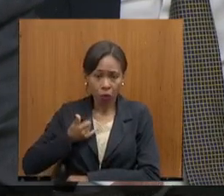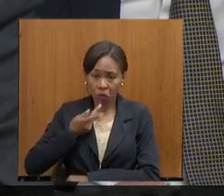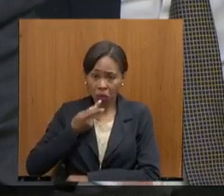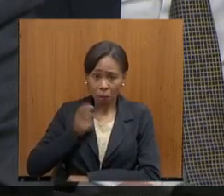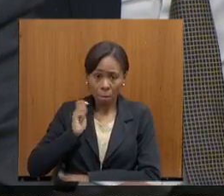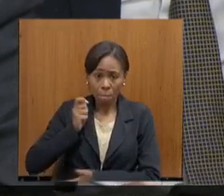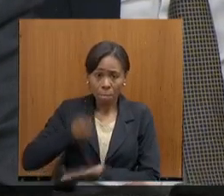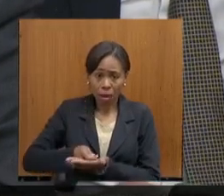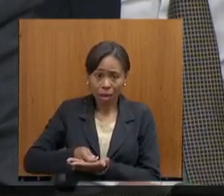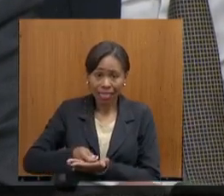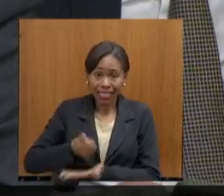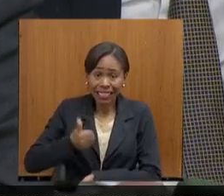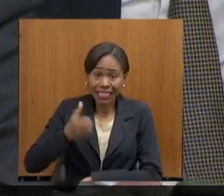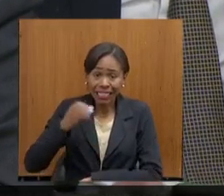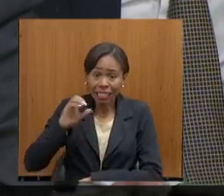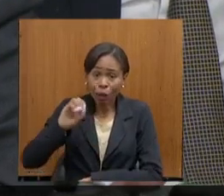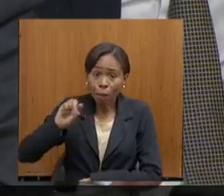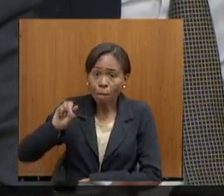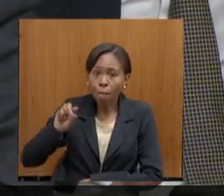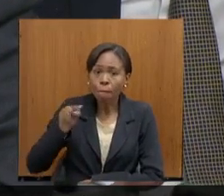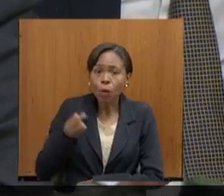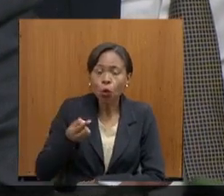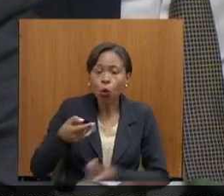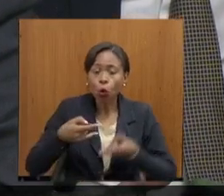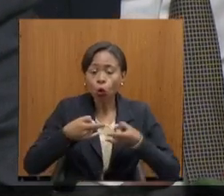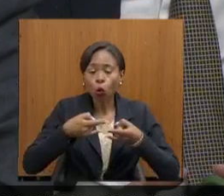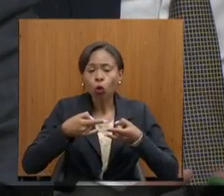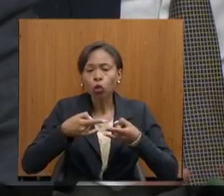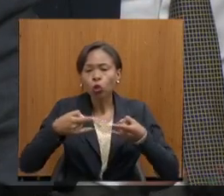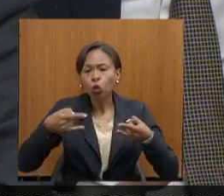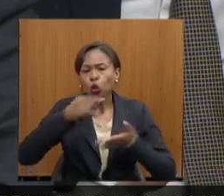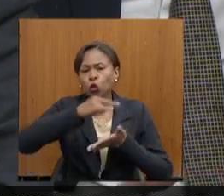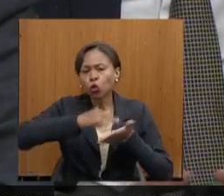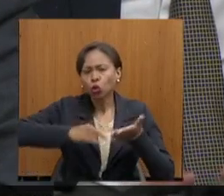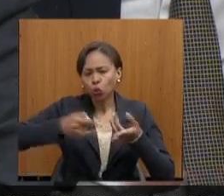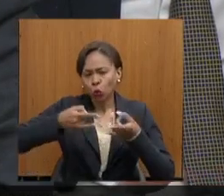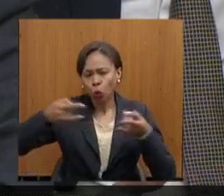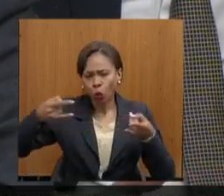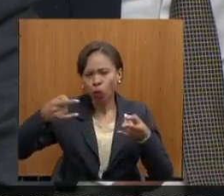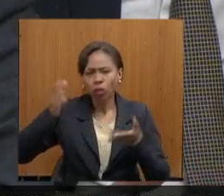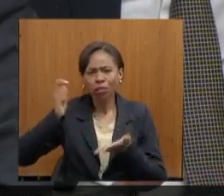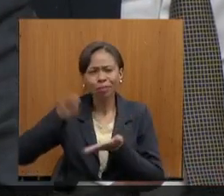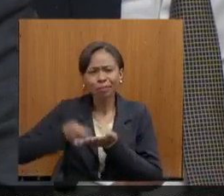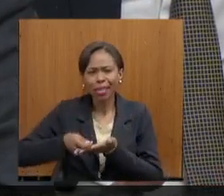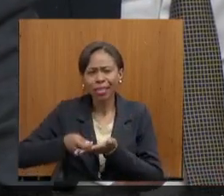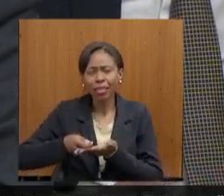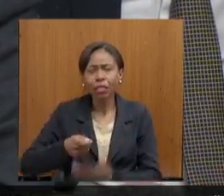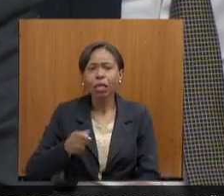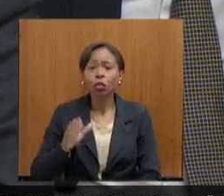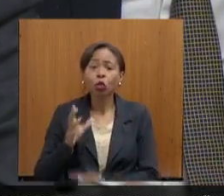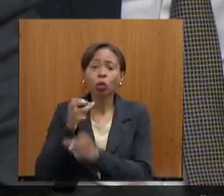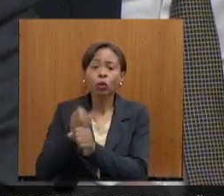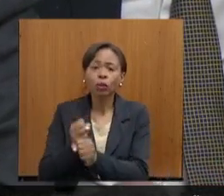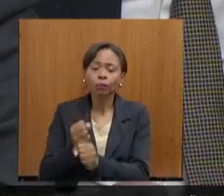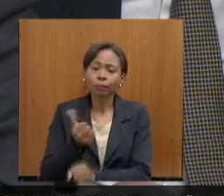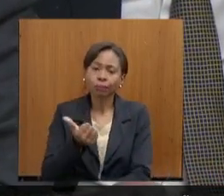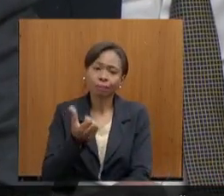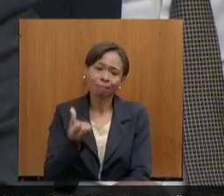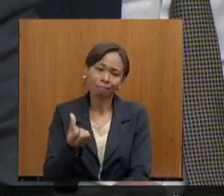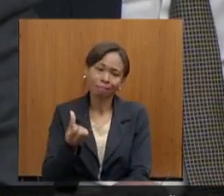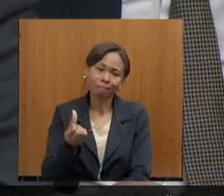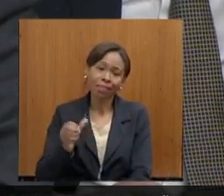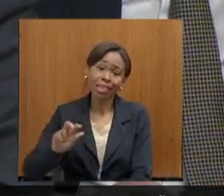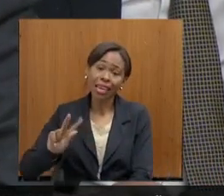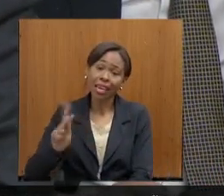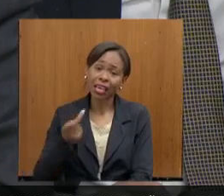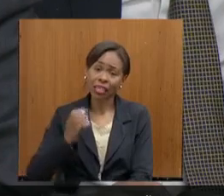10000 de conta são 16 hectares e eles não estão dando conta de pagar